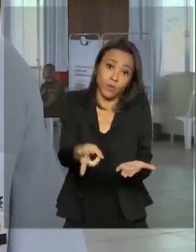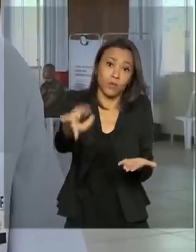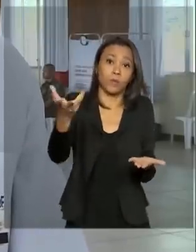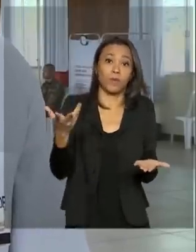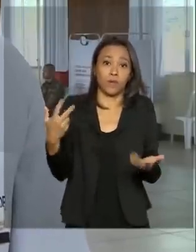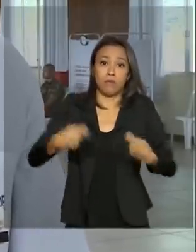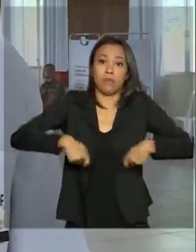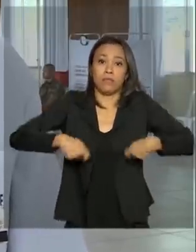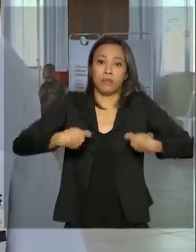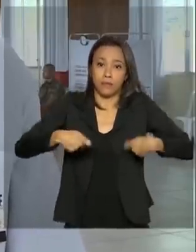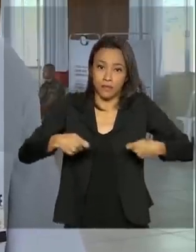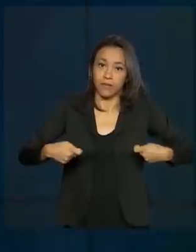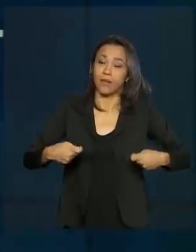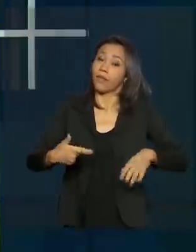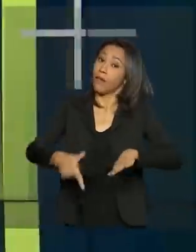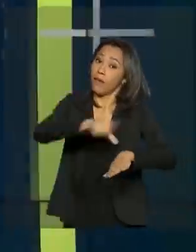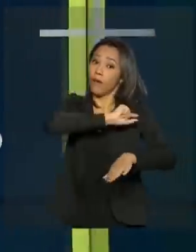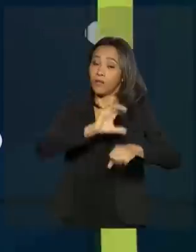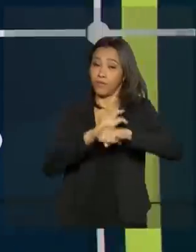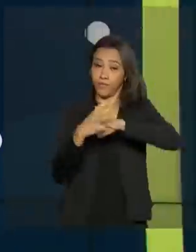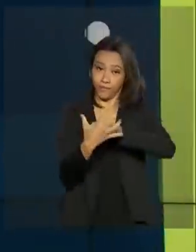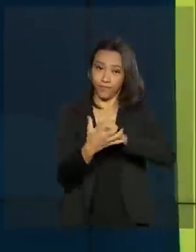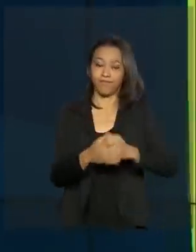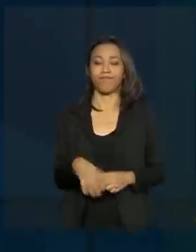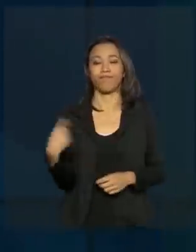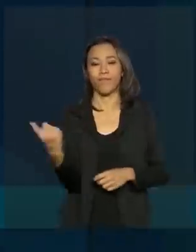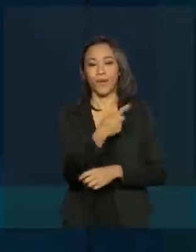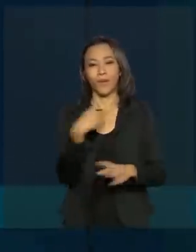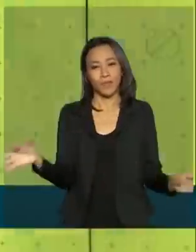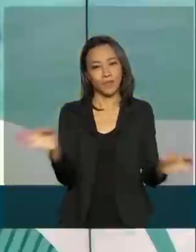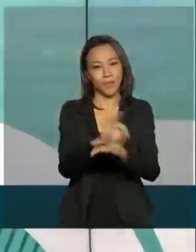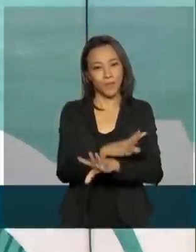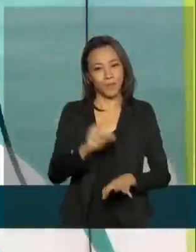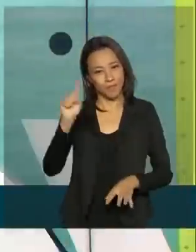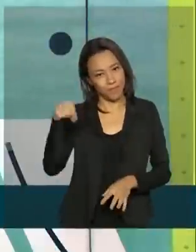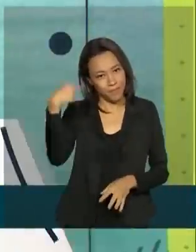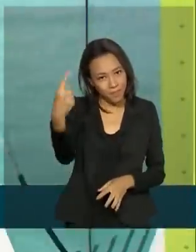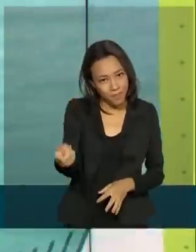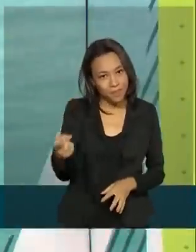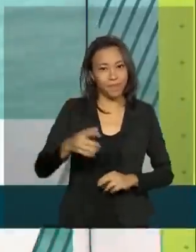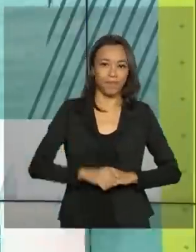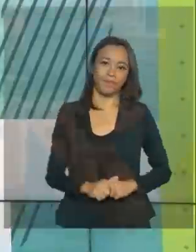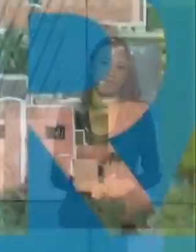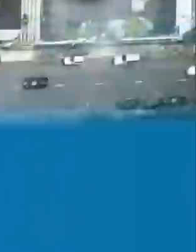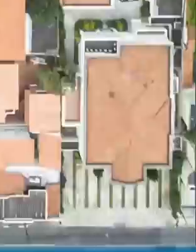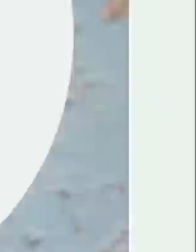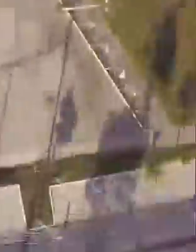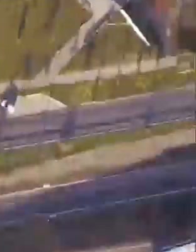antes da pandemia. A gente fica por aqui. Até a próxima edição.